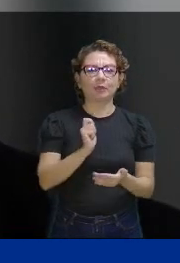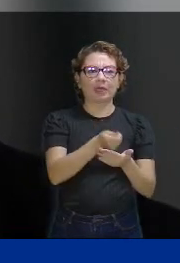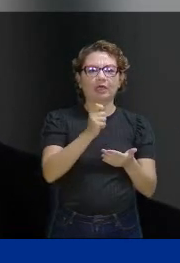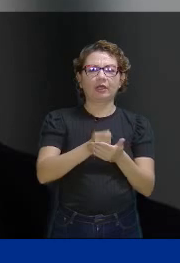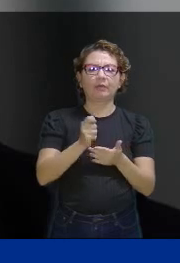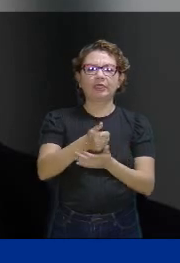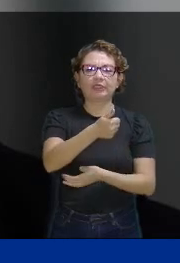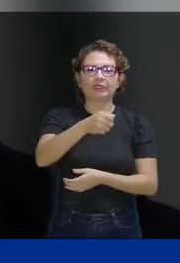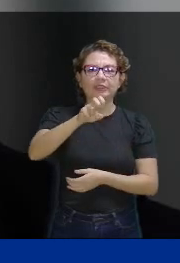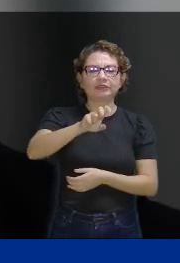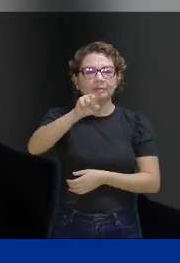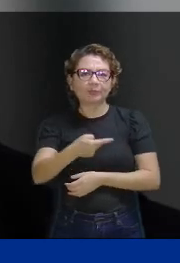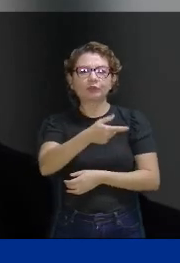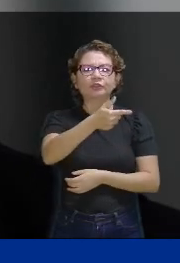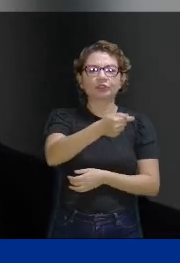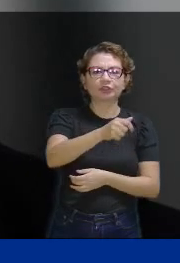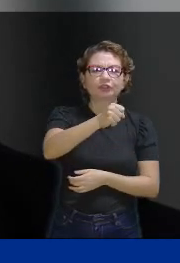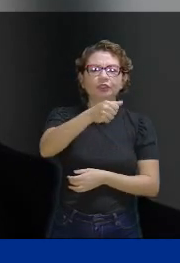R$